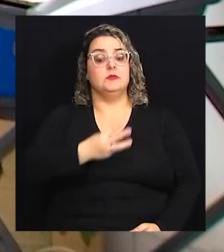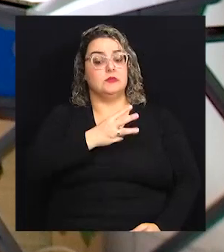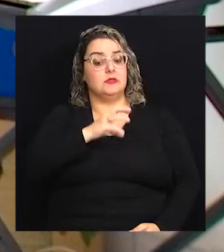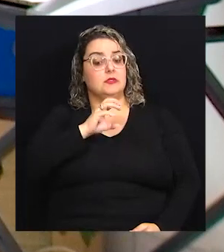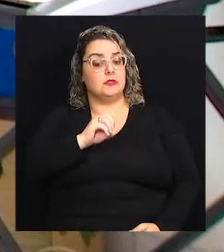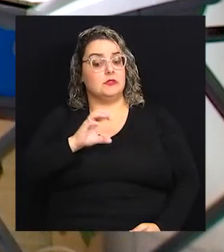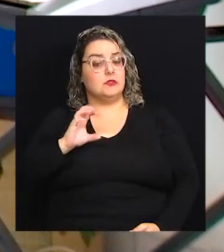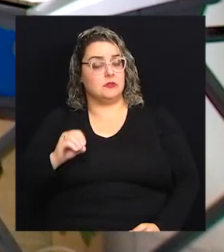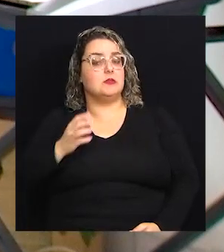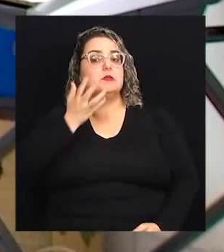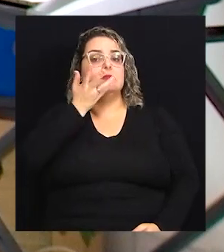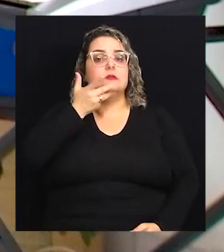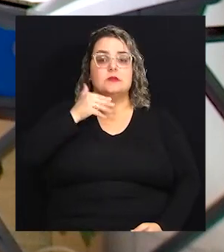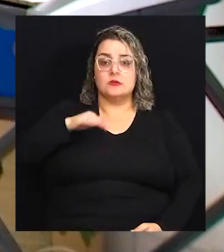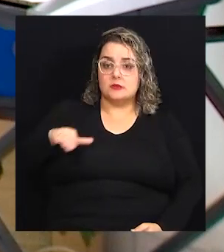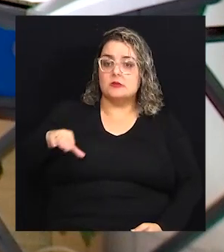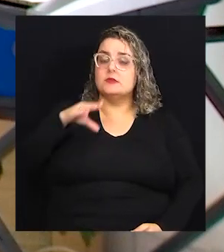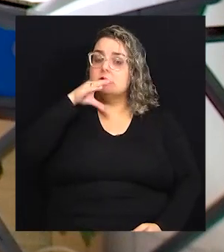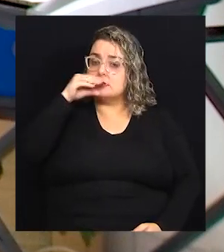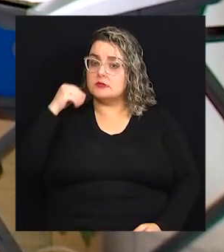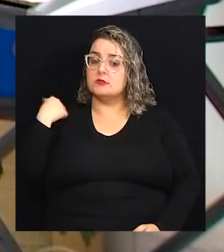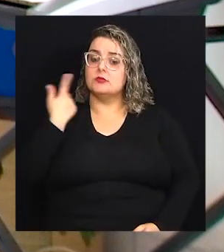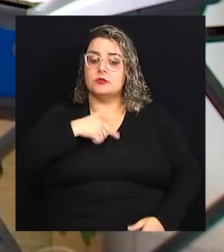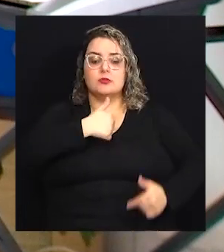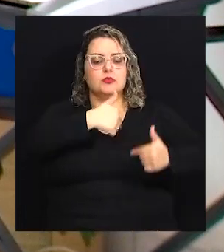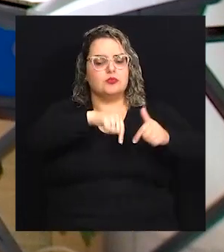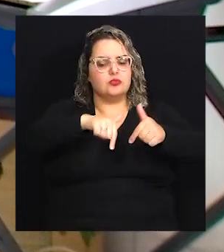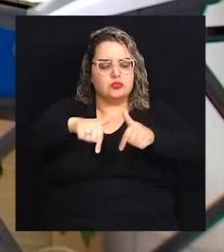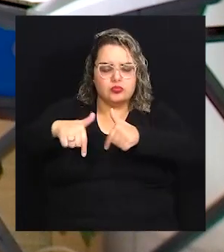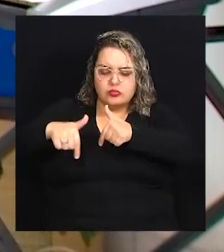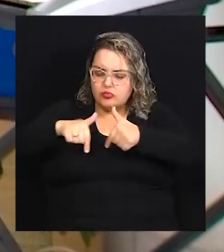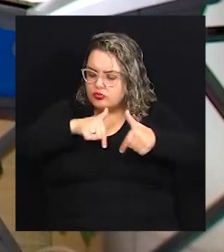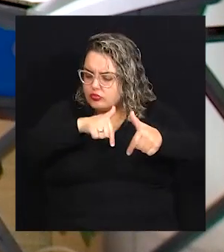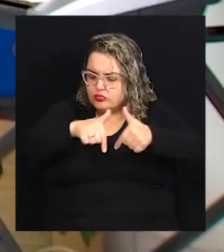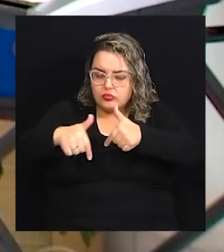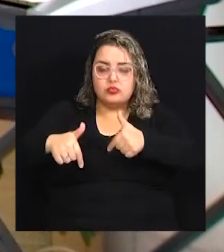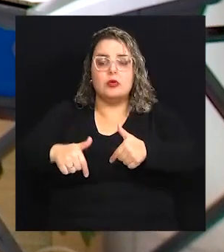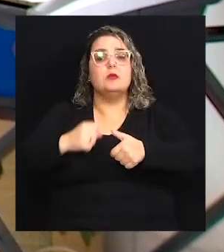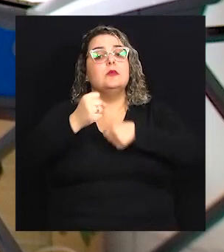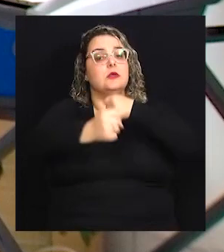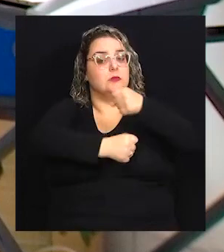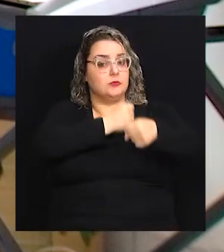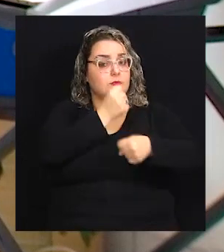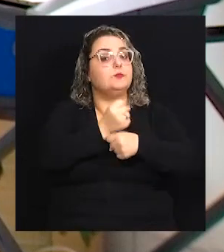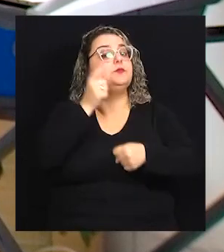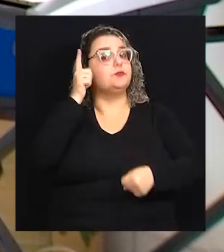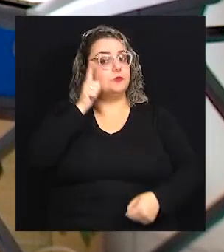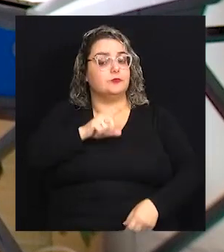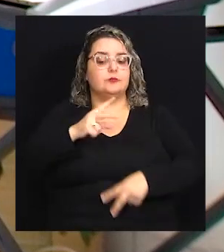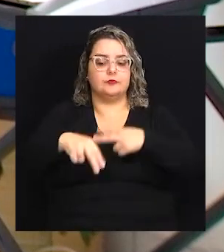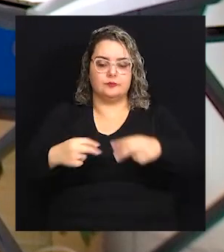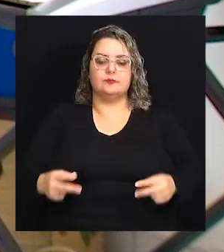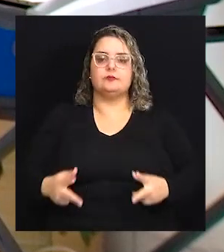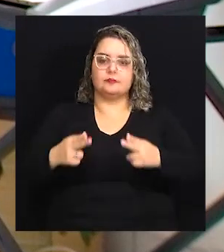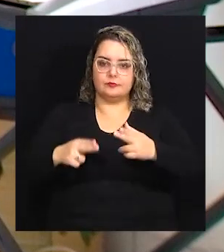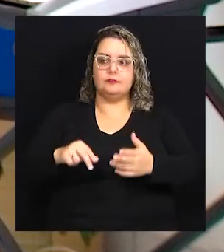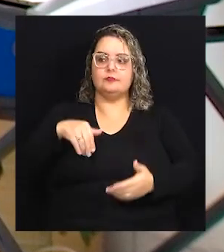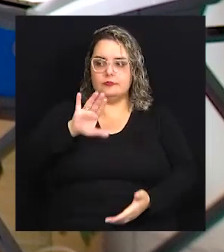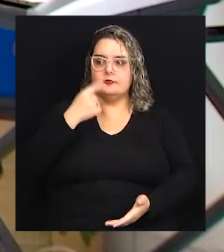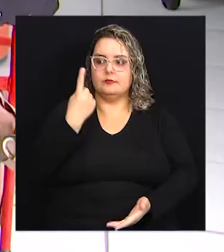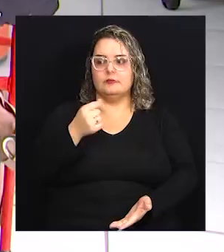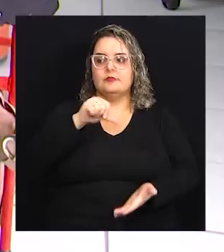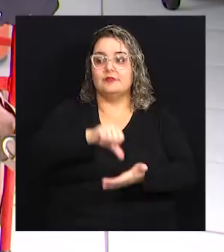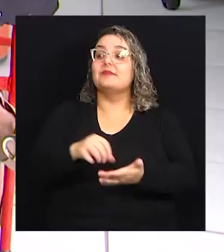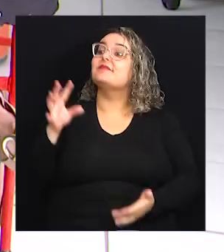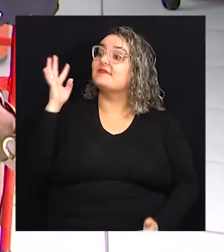300 crianças e adolescentes. Então, nós estamos trabalhando muito para que o ano que vem a gente consiga inaugurar mais essa